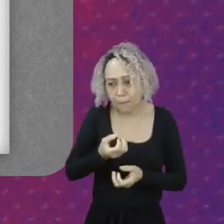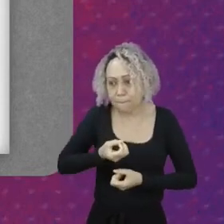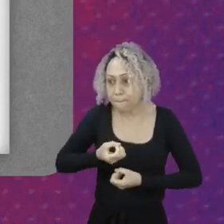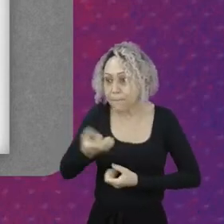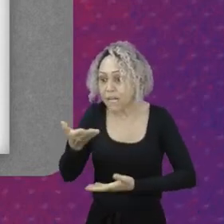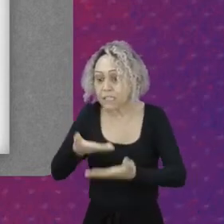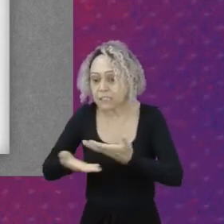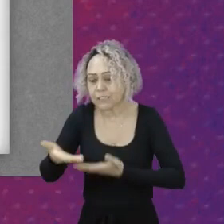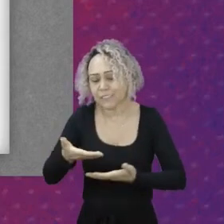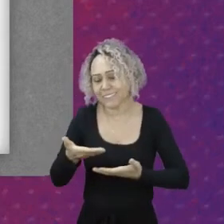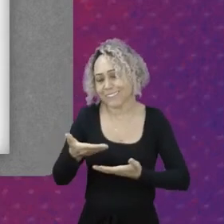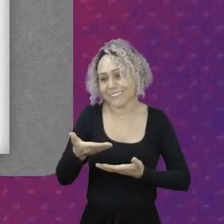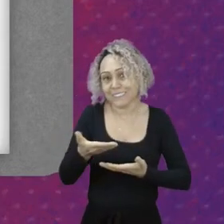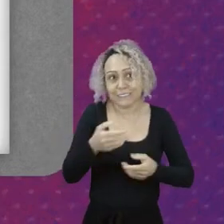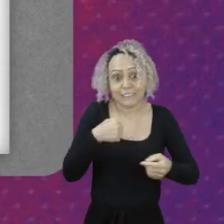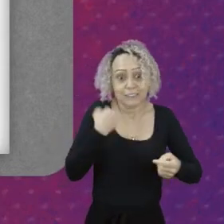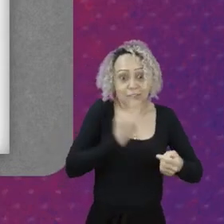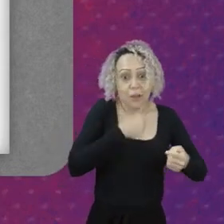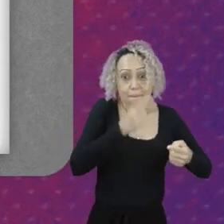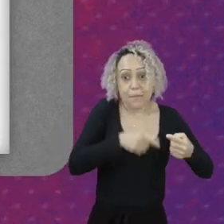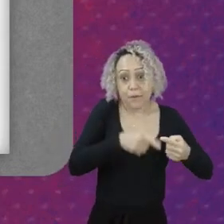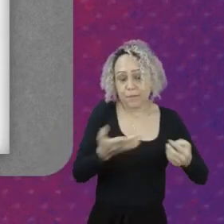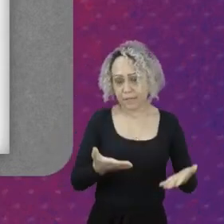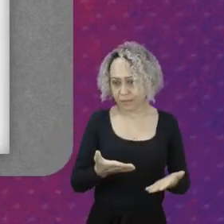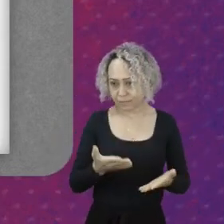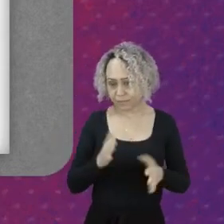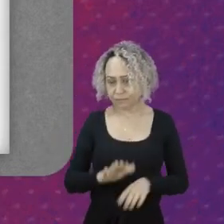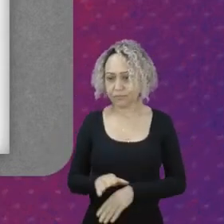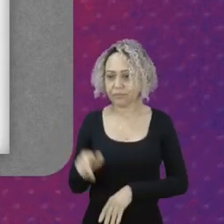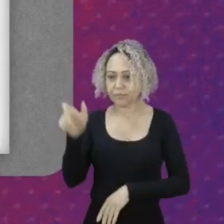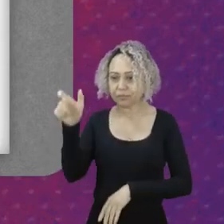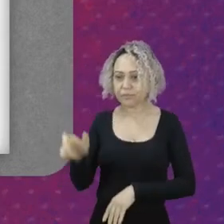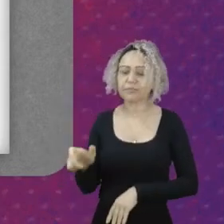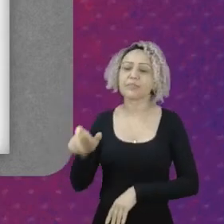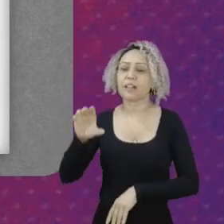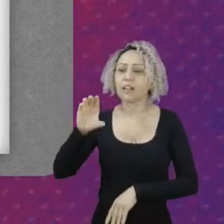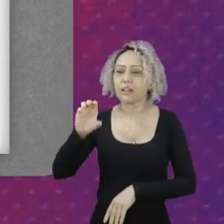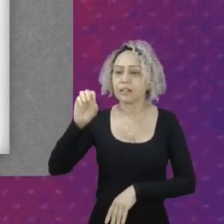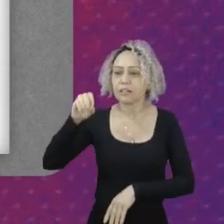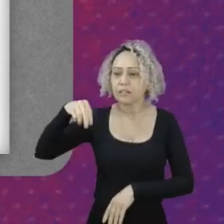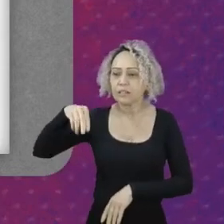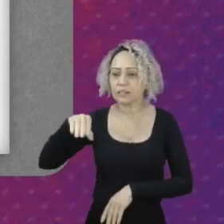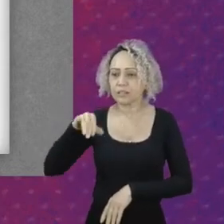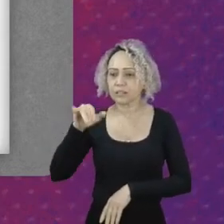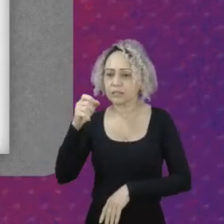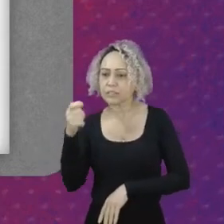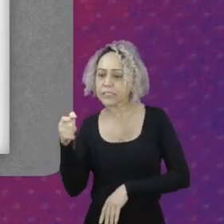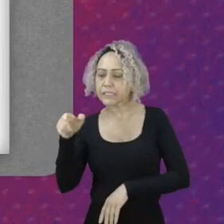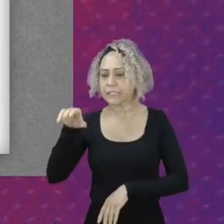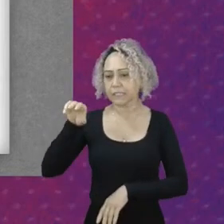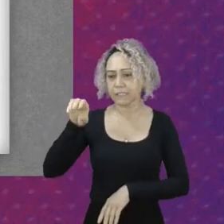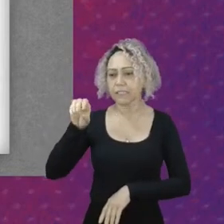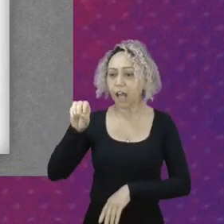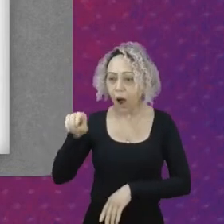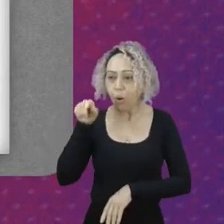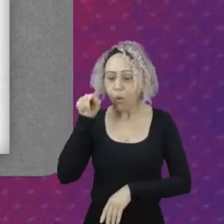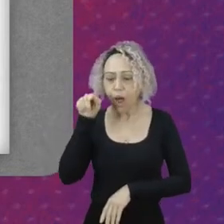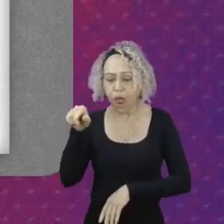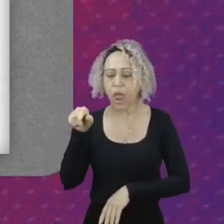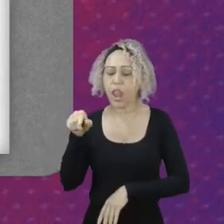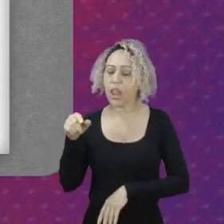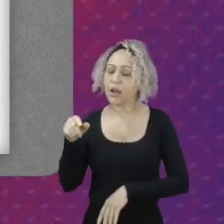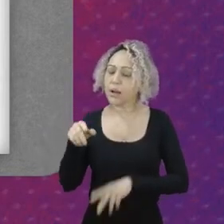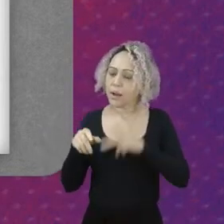Evaristo, que é uma grande escritora, né, brasileira, que veio da periferia, que é uma pessoa negra, né, e que